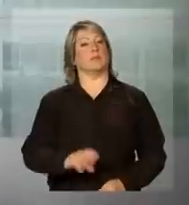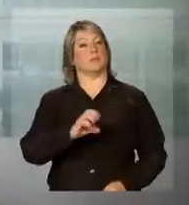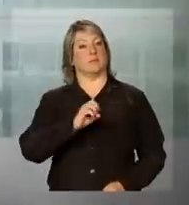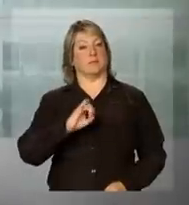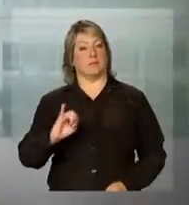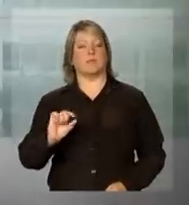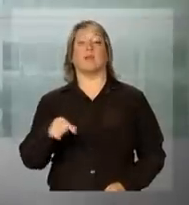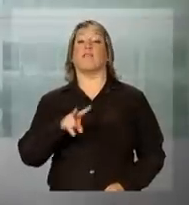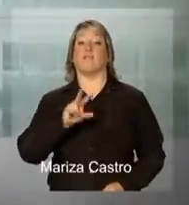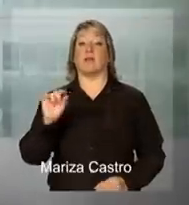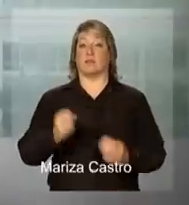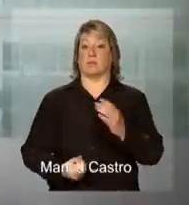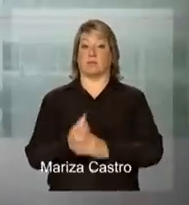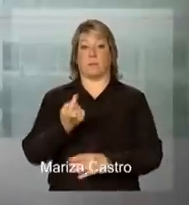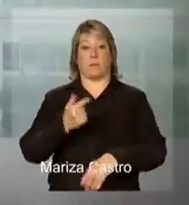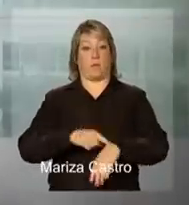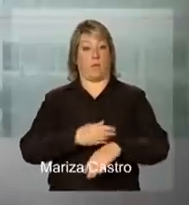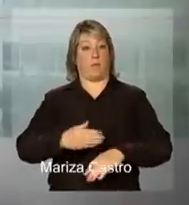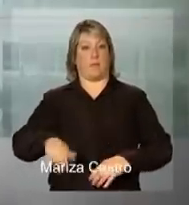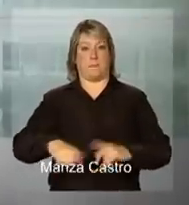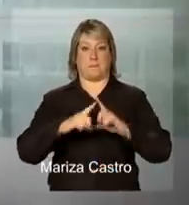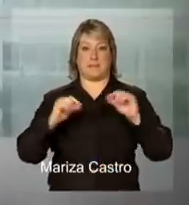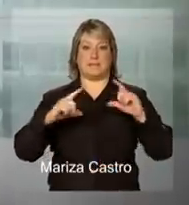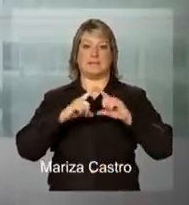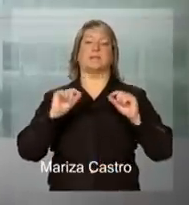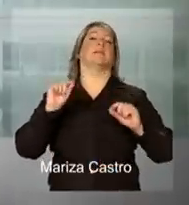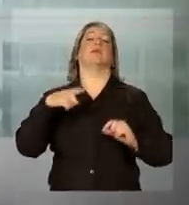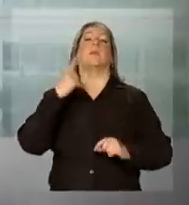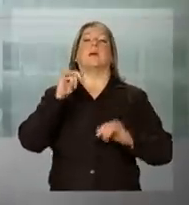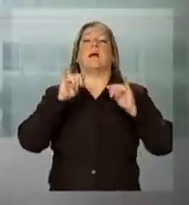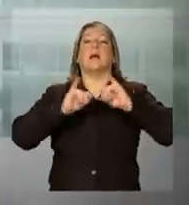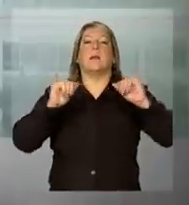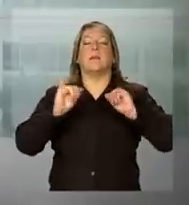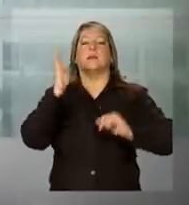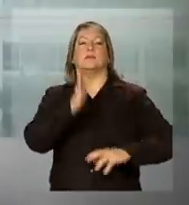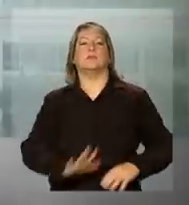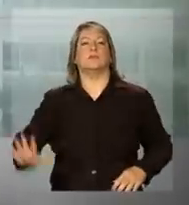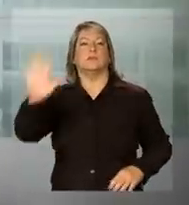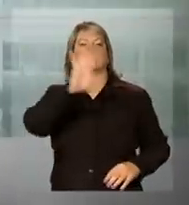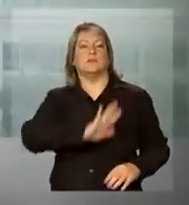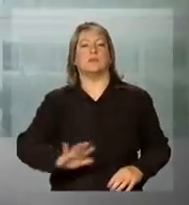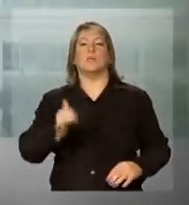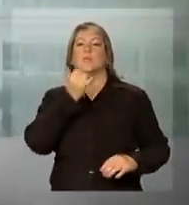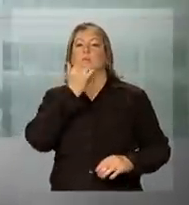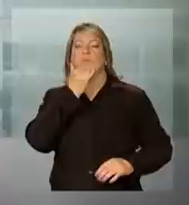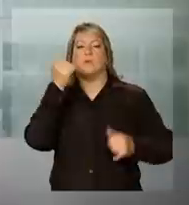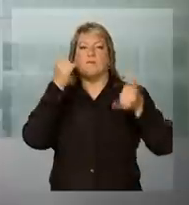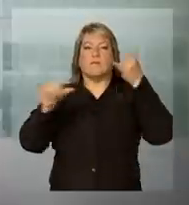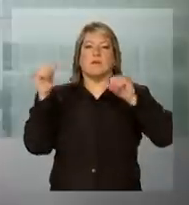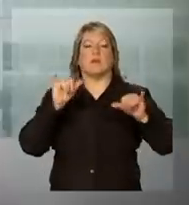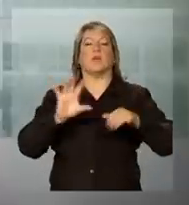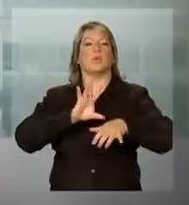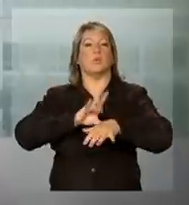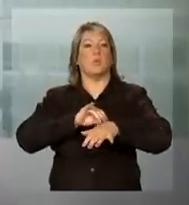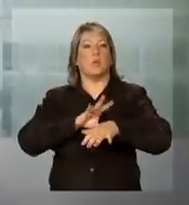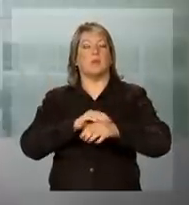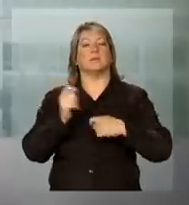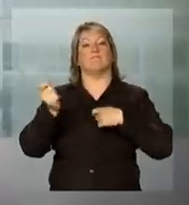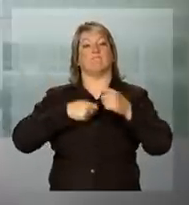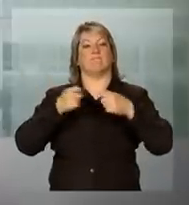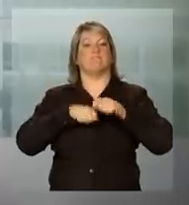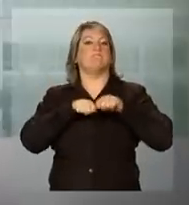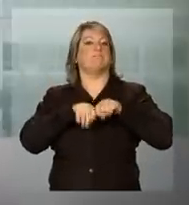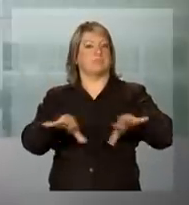Olá vai ser lançada daqui a pouco em Brasília uma campanha Nacional de prevenção a doenças sexualmente transmissíveis o